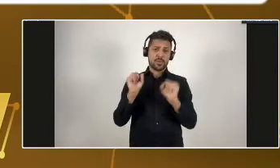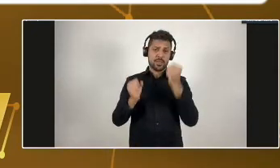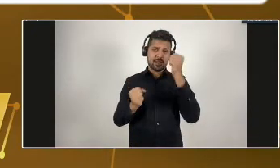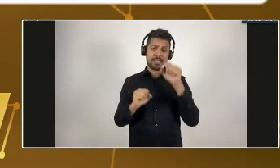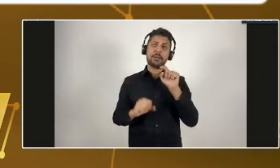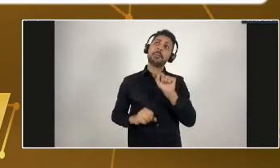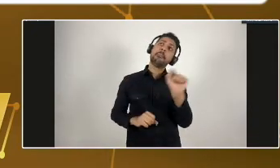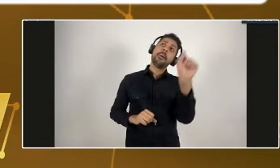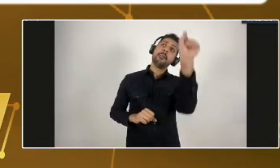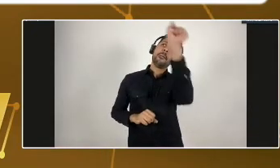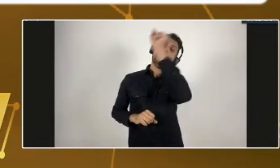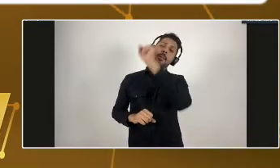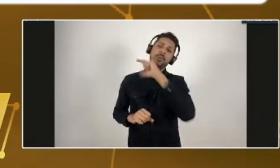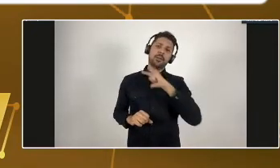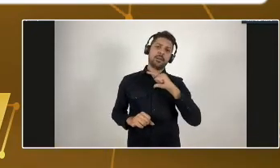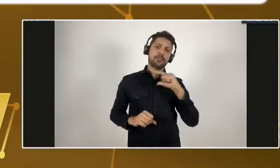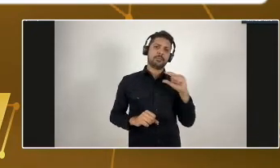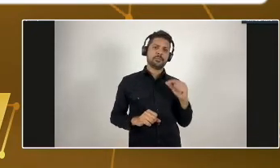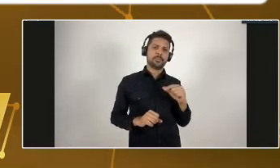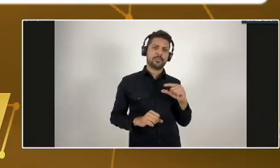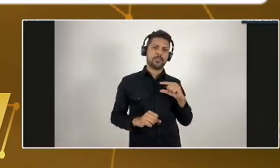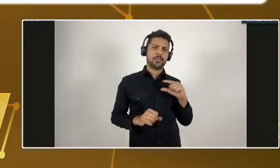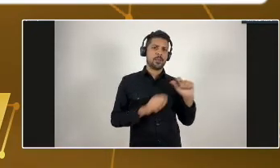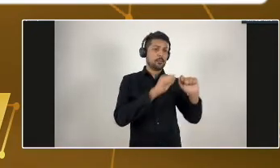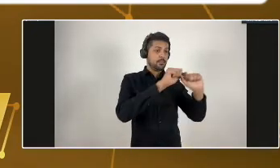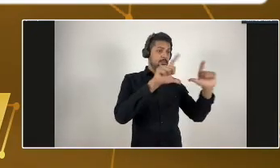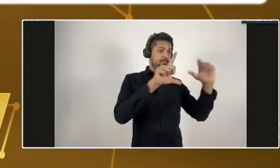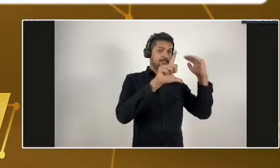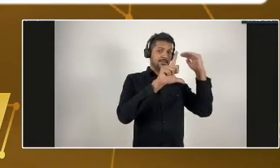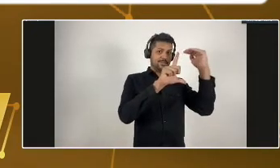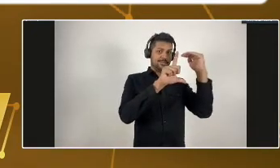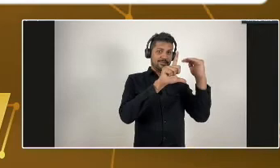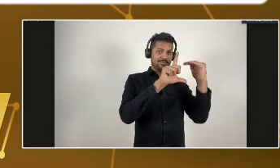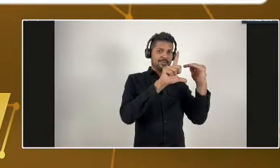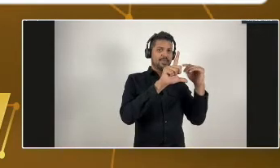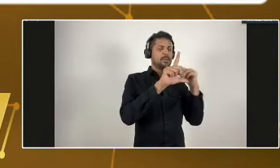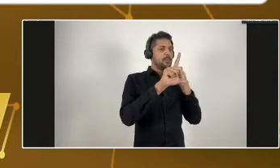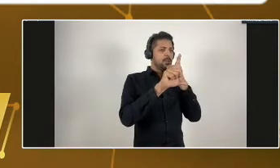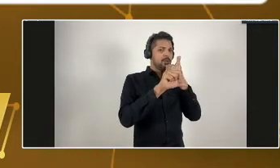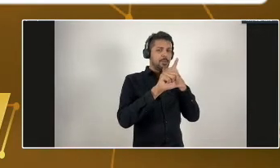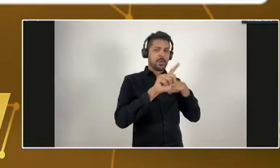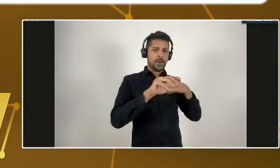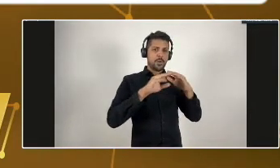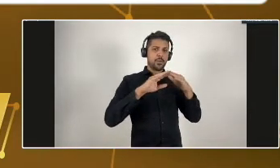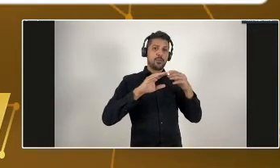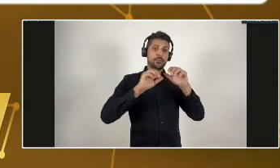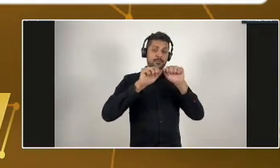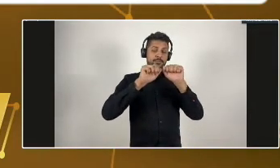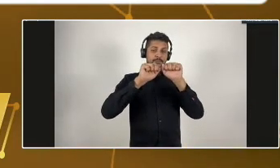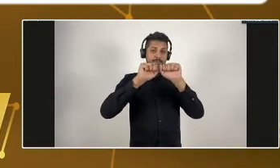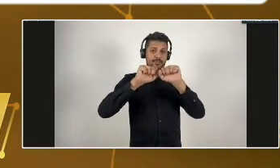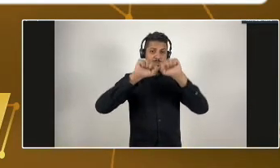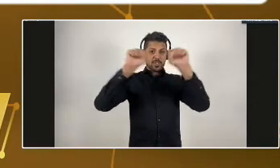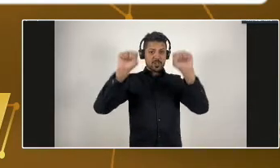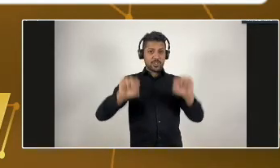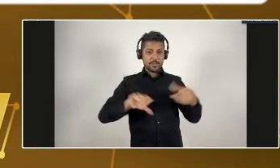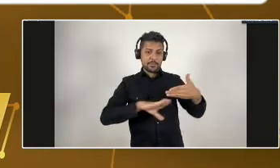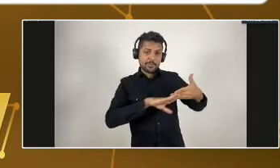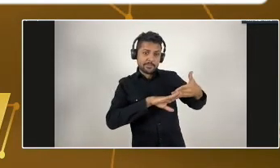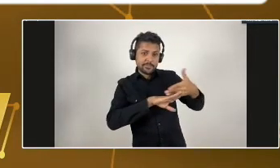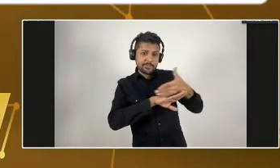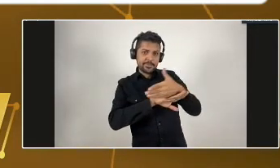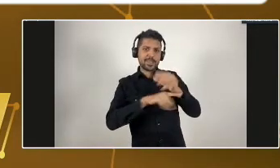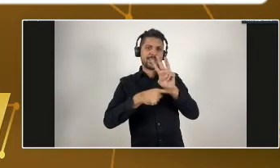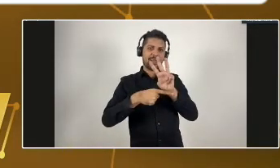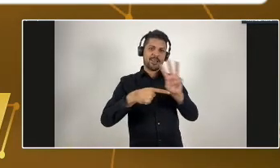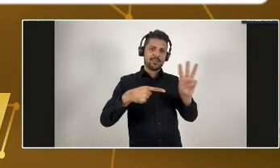Aqui possibilita que eu, ao acessar o portal e estar analisando um evento, eu, ao copiar